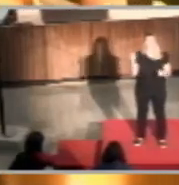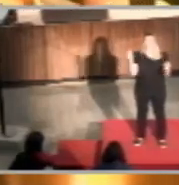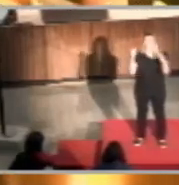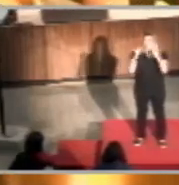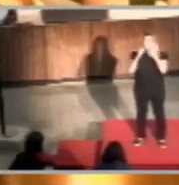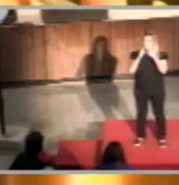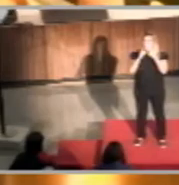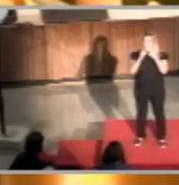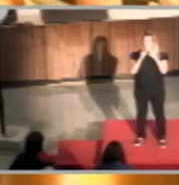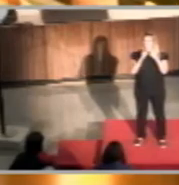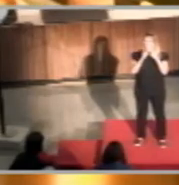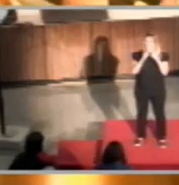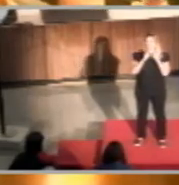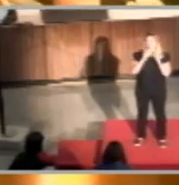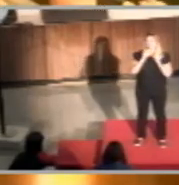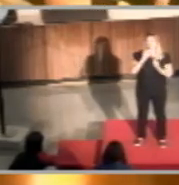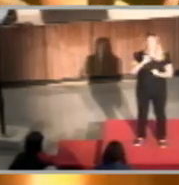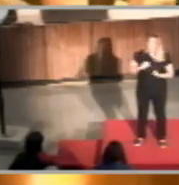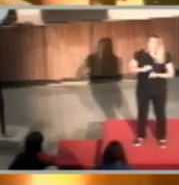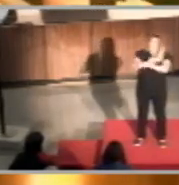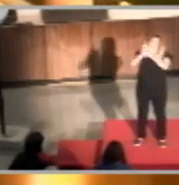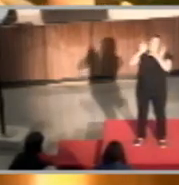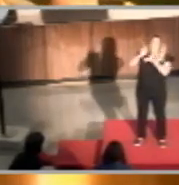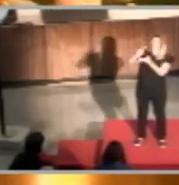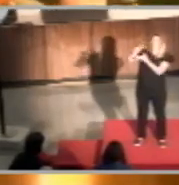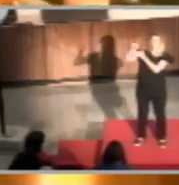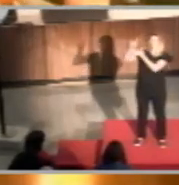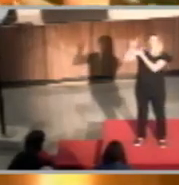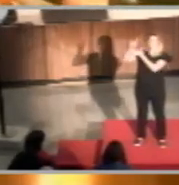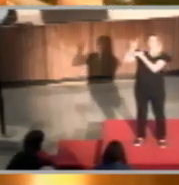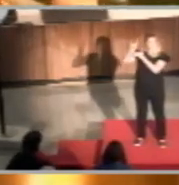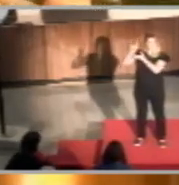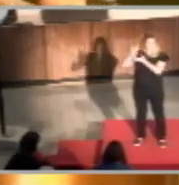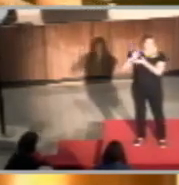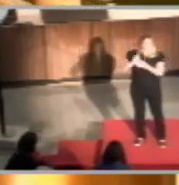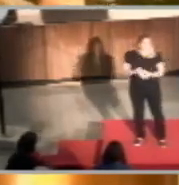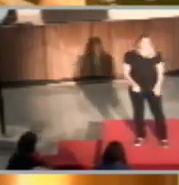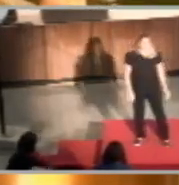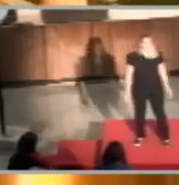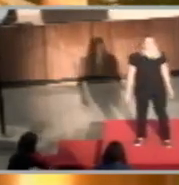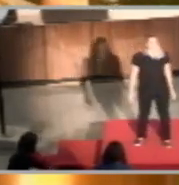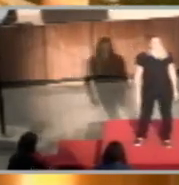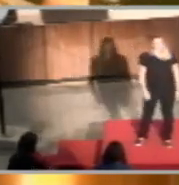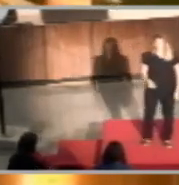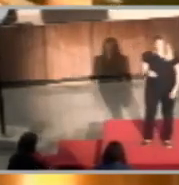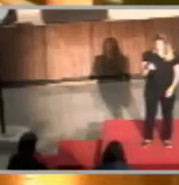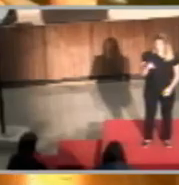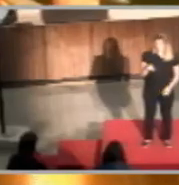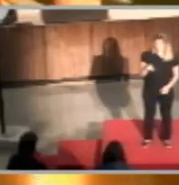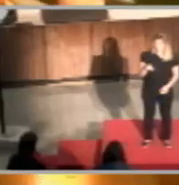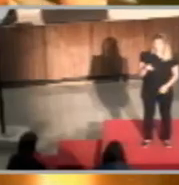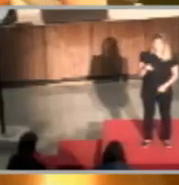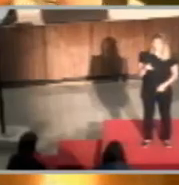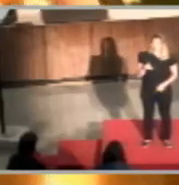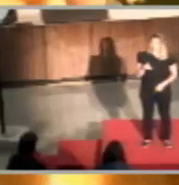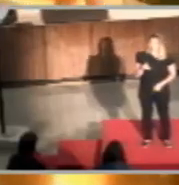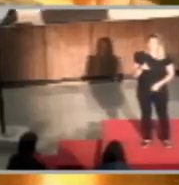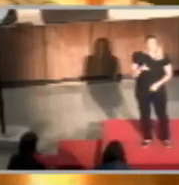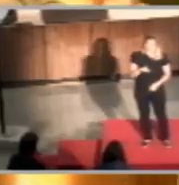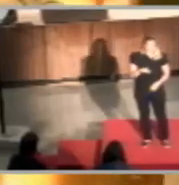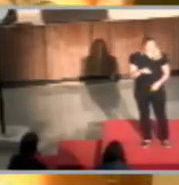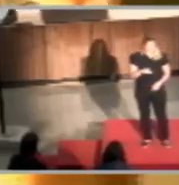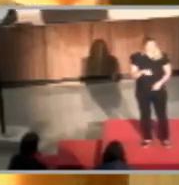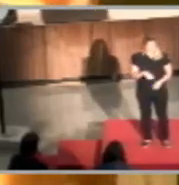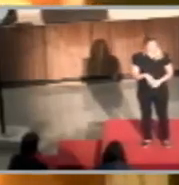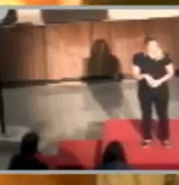senão glorificar o nome do nosso Deus nesta cidade. Você concorda com isso? Queria